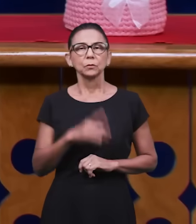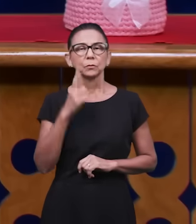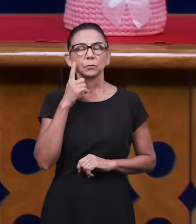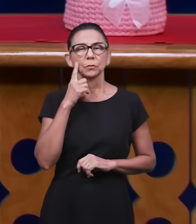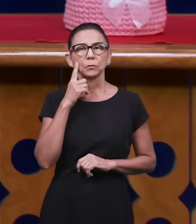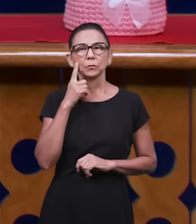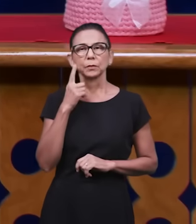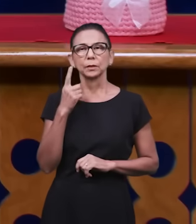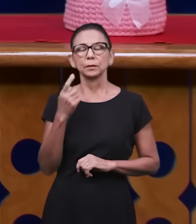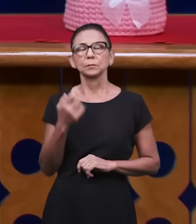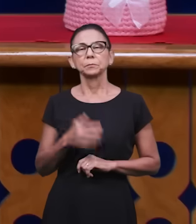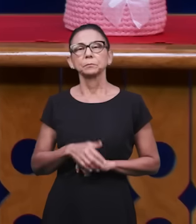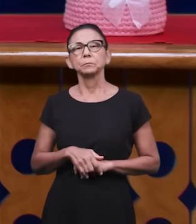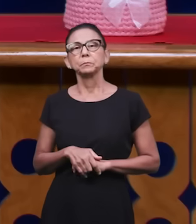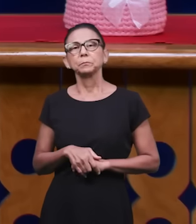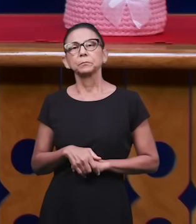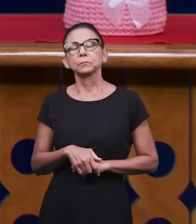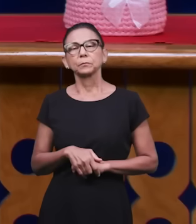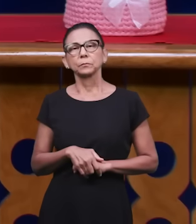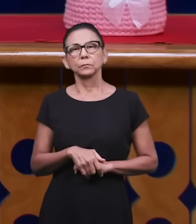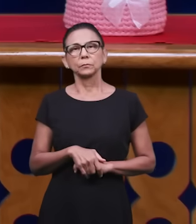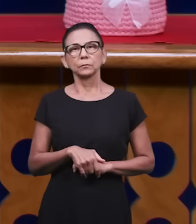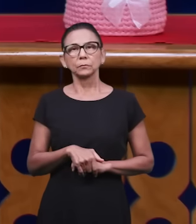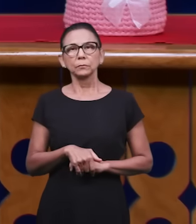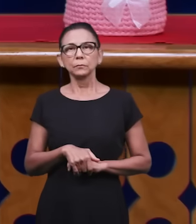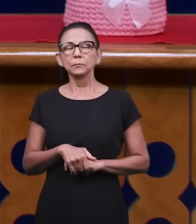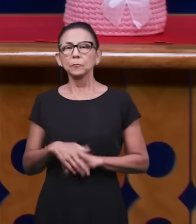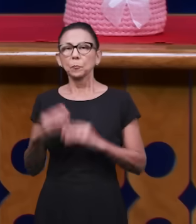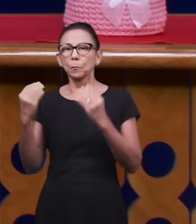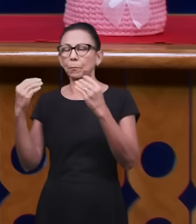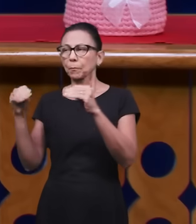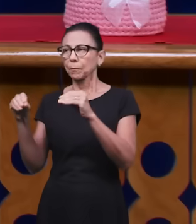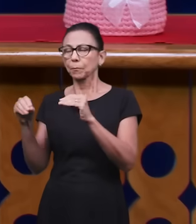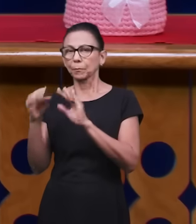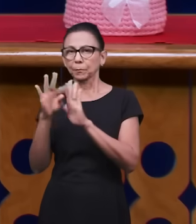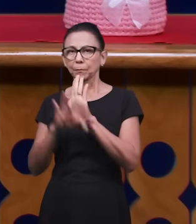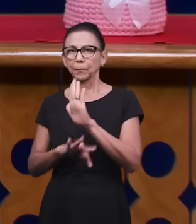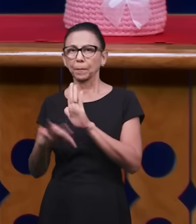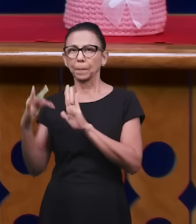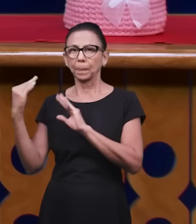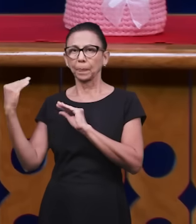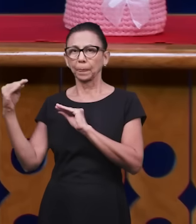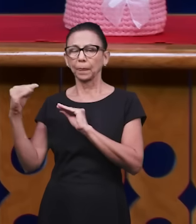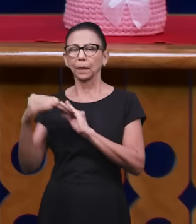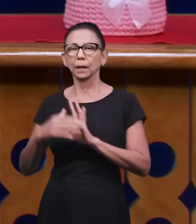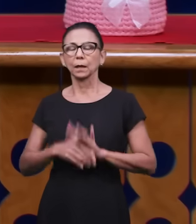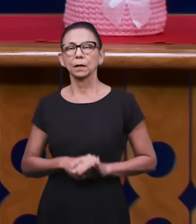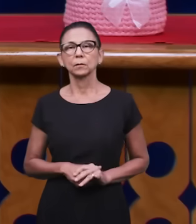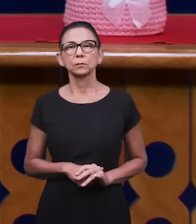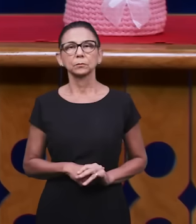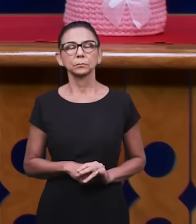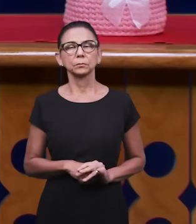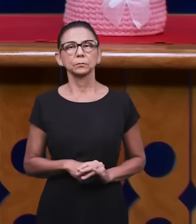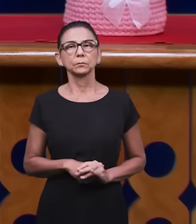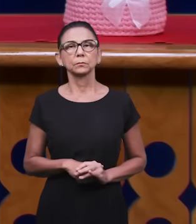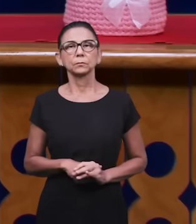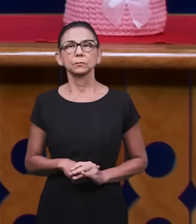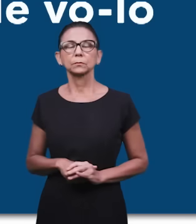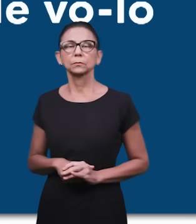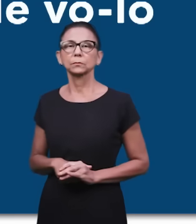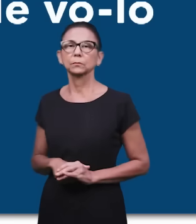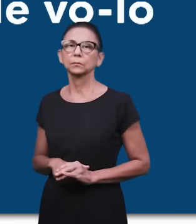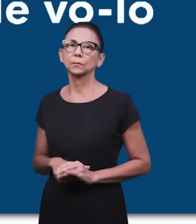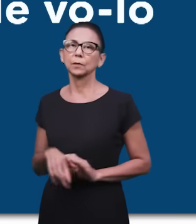irmãos colocarem aqui a projeção do texto para que os irmãos possam acompanhar. Então os irmãos vão ver na